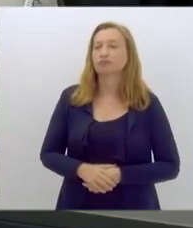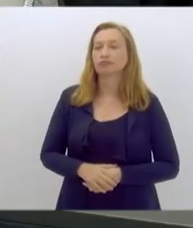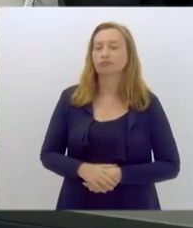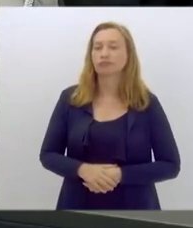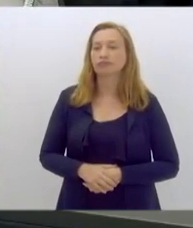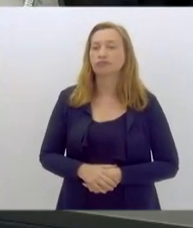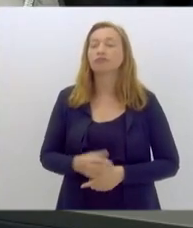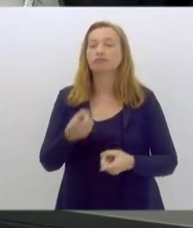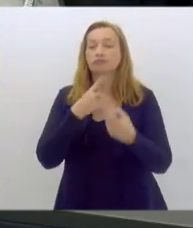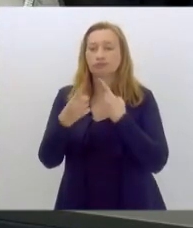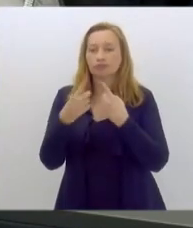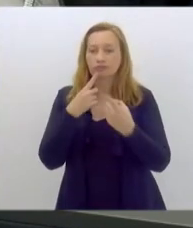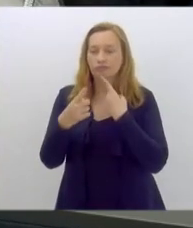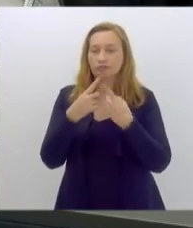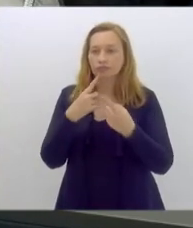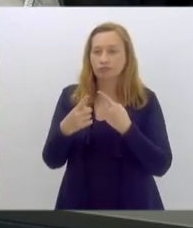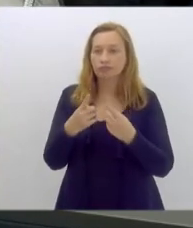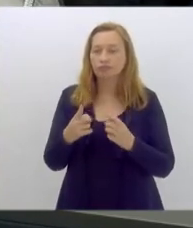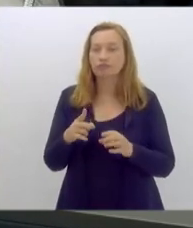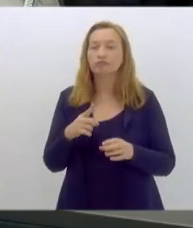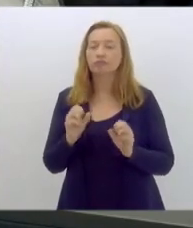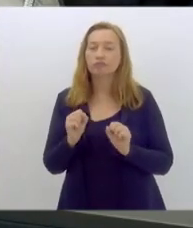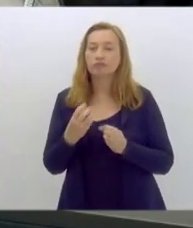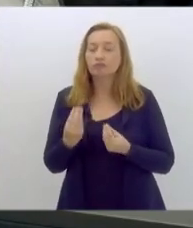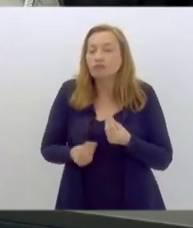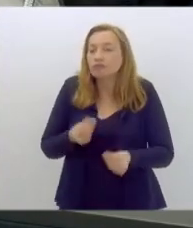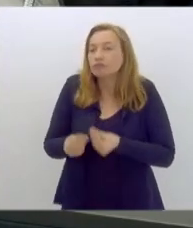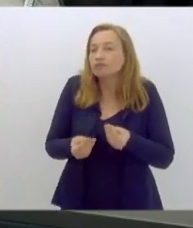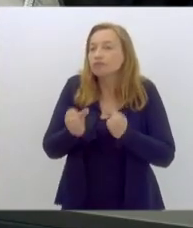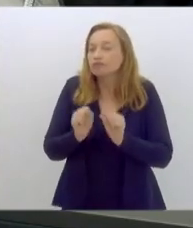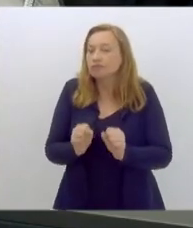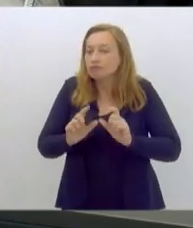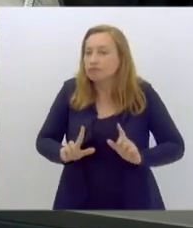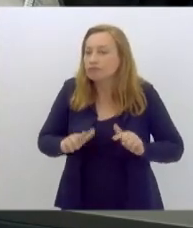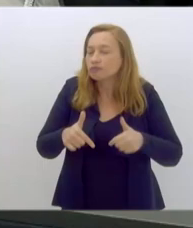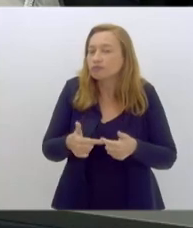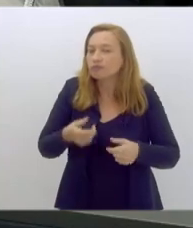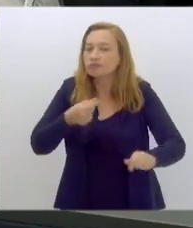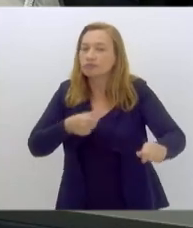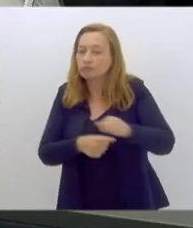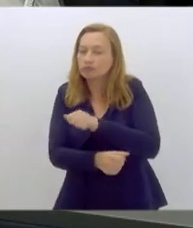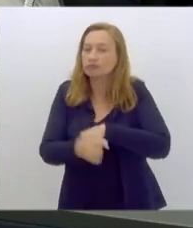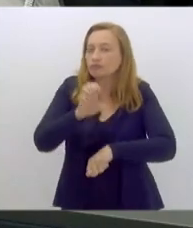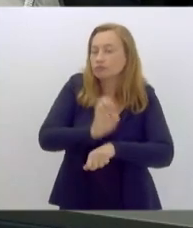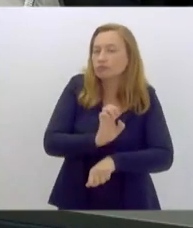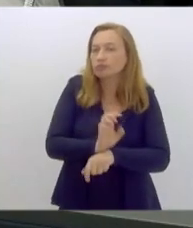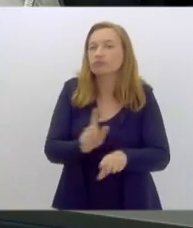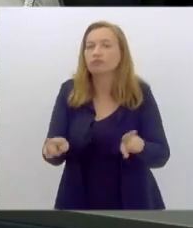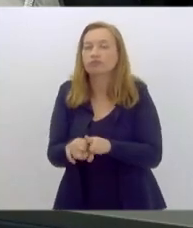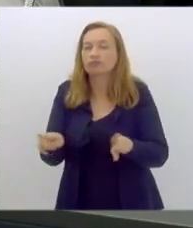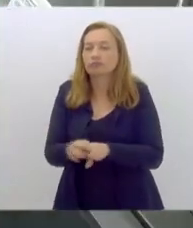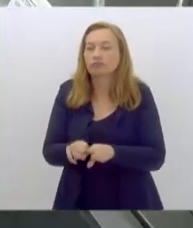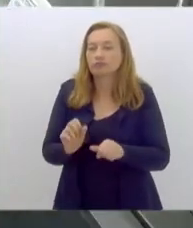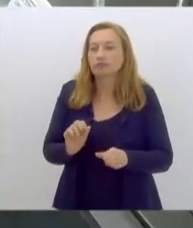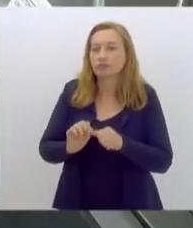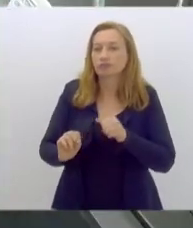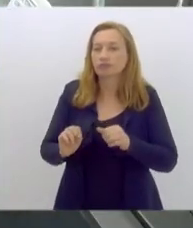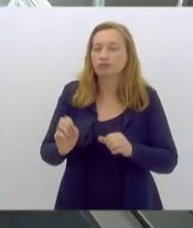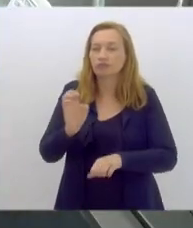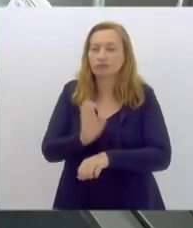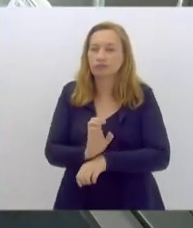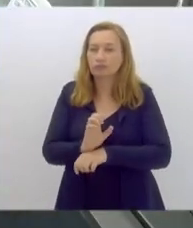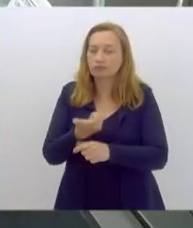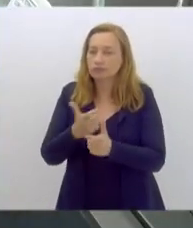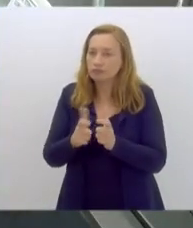toda que está sendo discutido como nós podemos especializar os investimentos do estado e ao mesmo tempo fazer o estado crescer